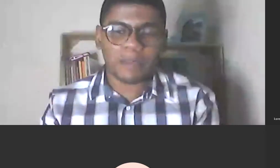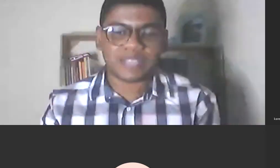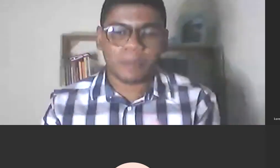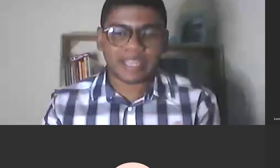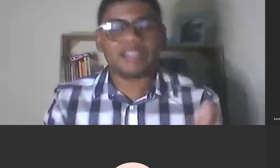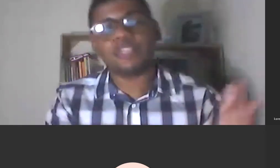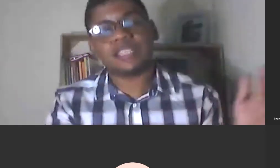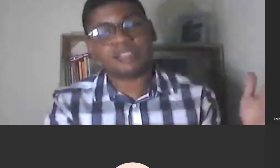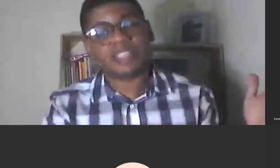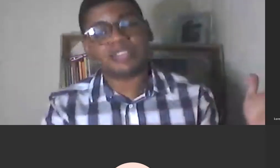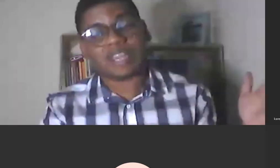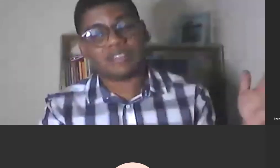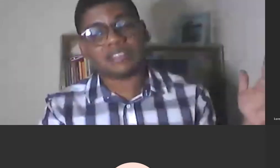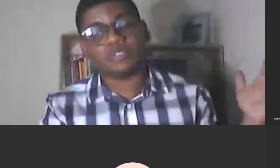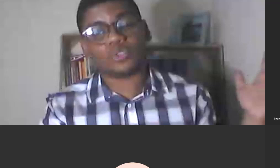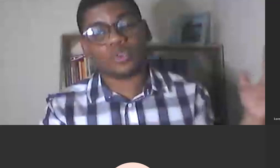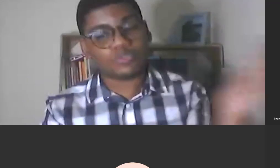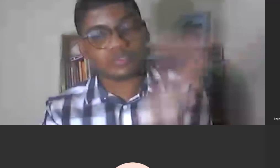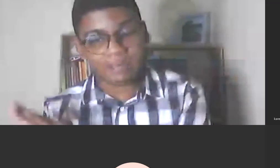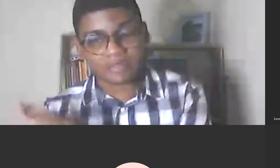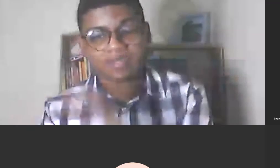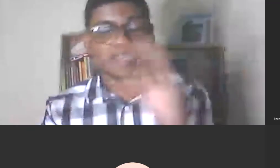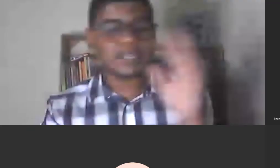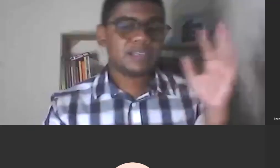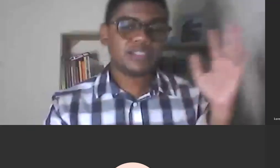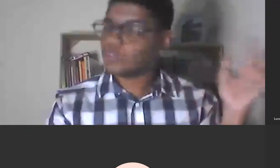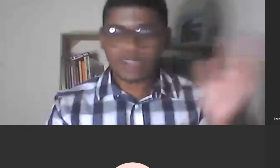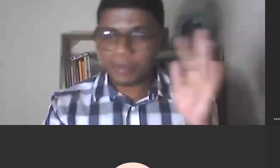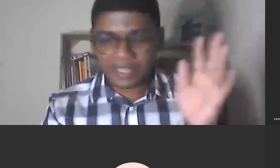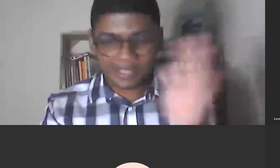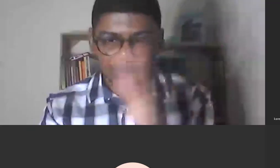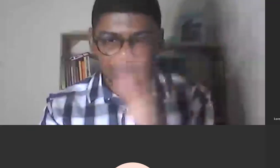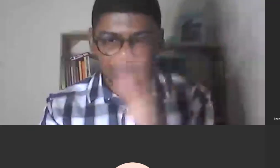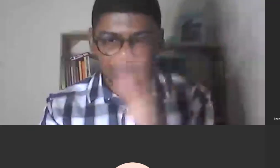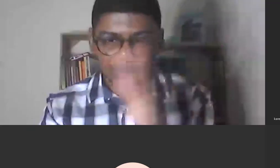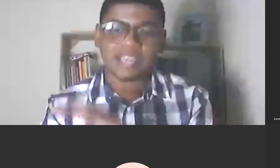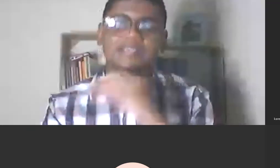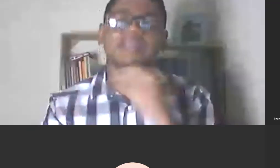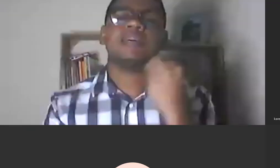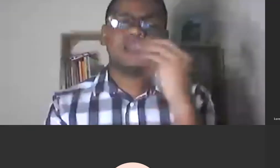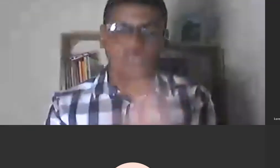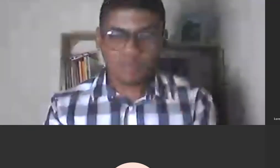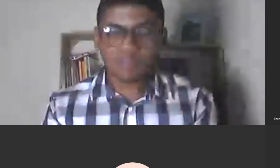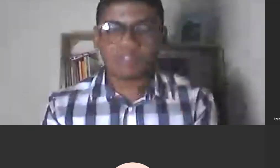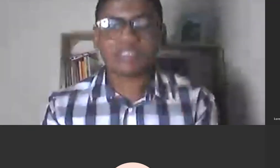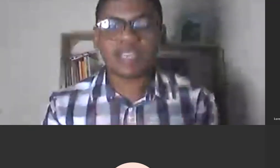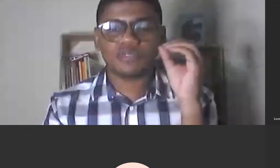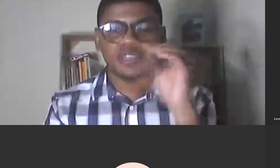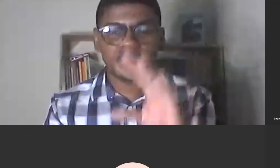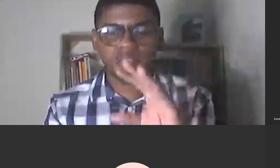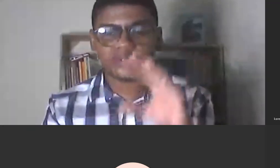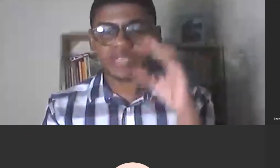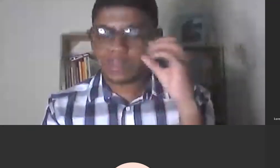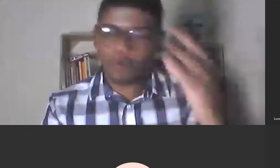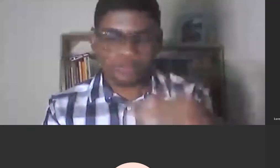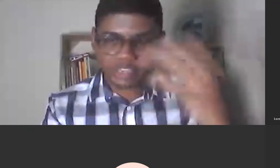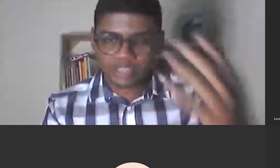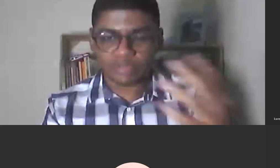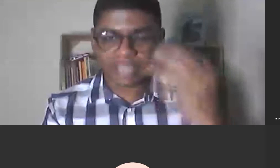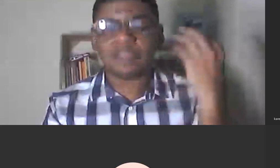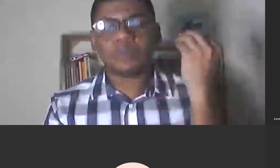pode ficar um pouco mais complicado. Eu vou tentar fazer a gravação de todos os verbos que eu pretendo trabalhar com vocês, envio para vocês os